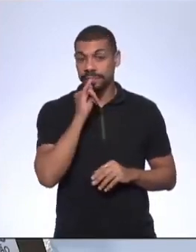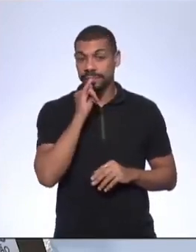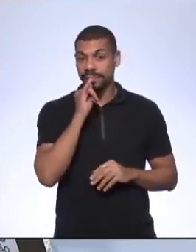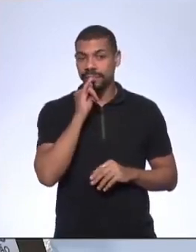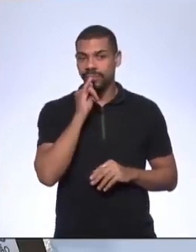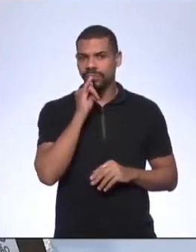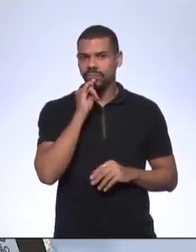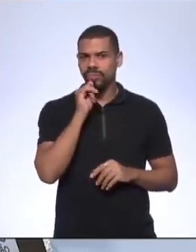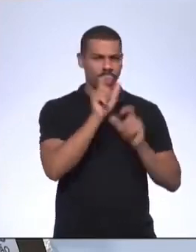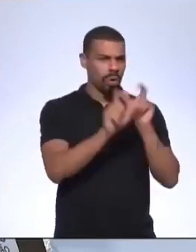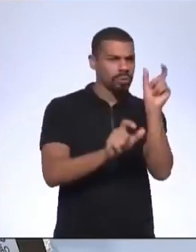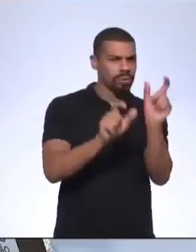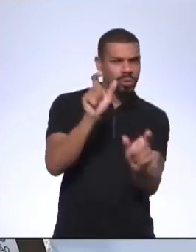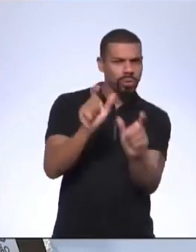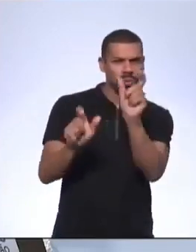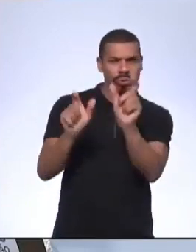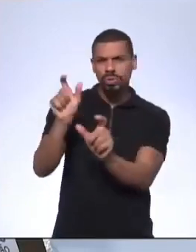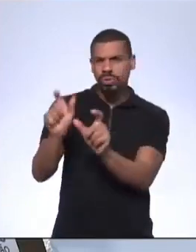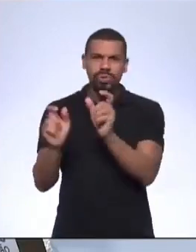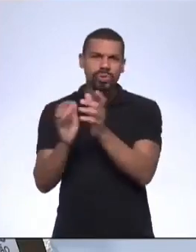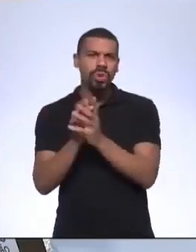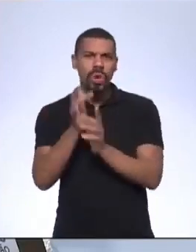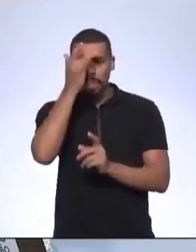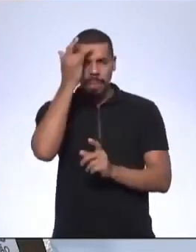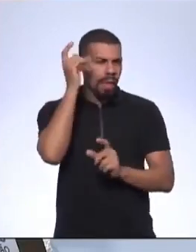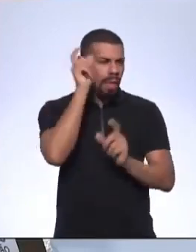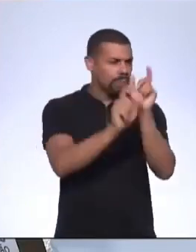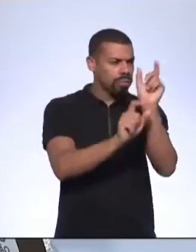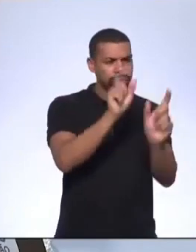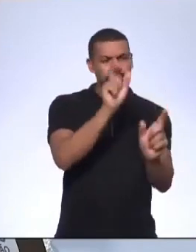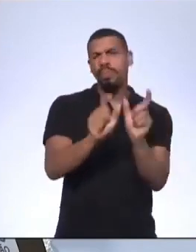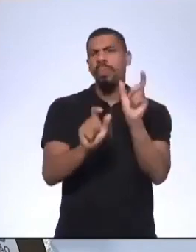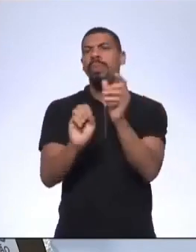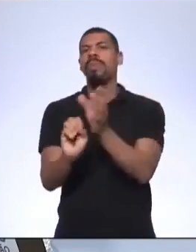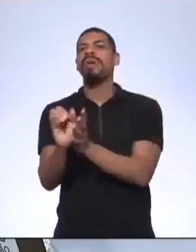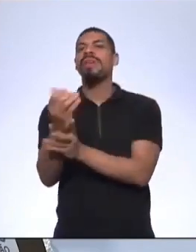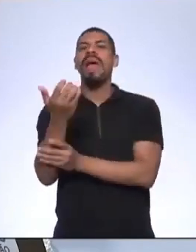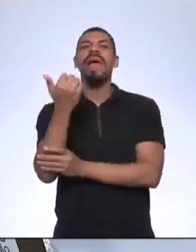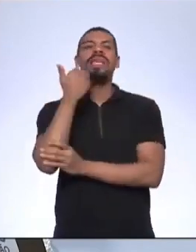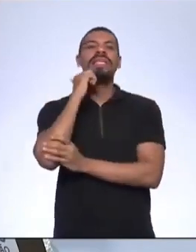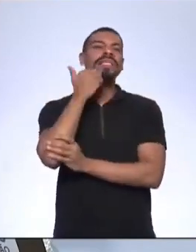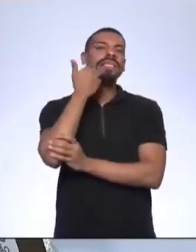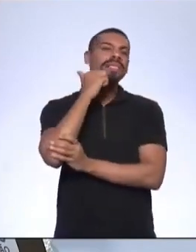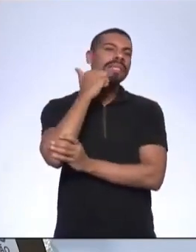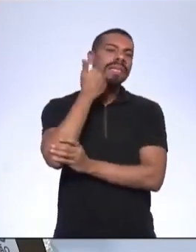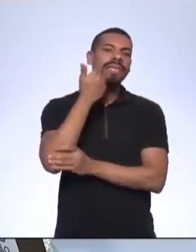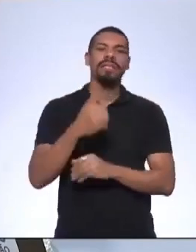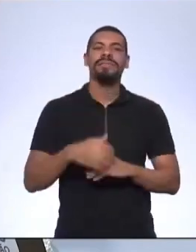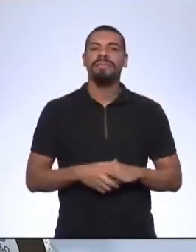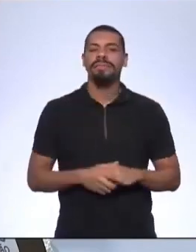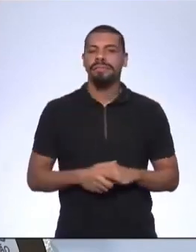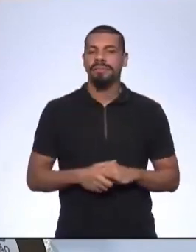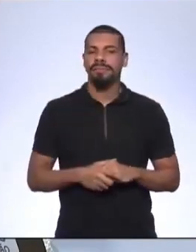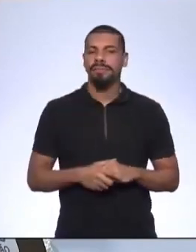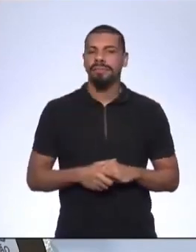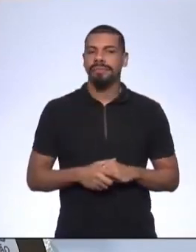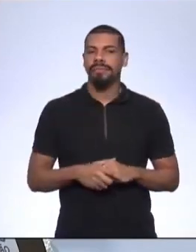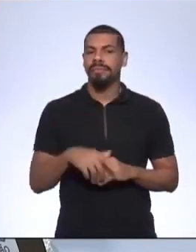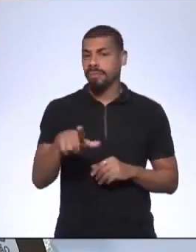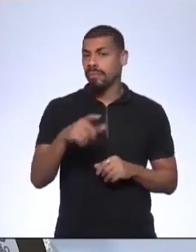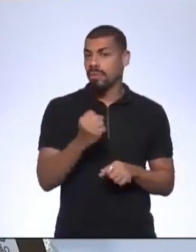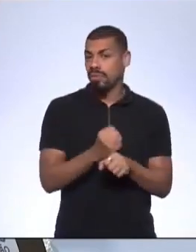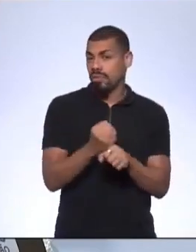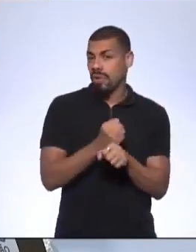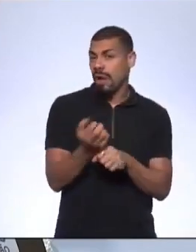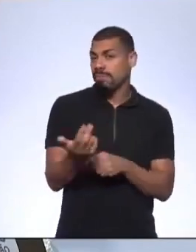da Terra, muito inteligentes, aí um atrás do outro, construindo a ciência e tudo mais, foram capazes de... Isso veio lá do Newton,